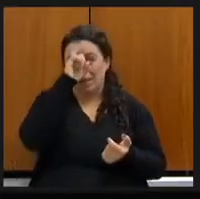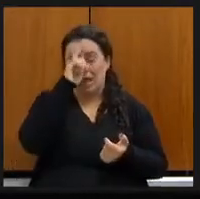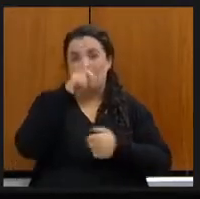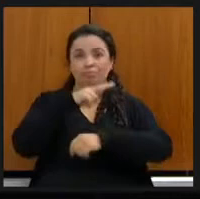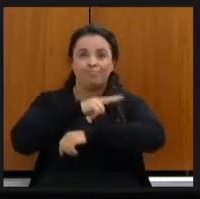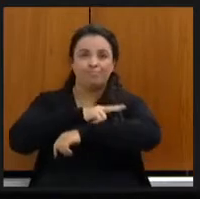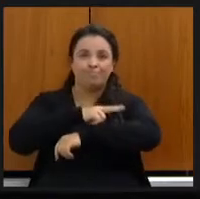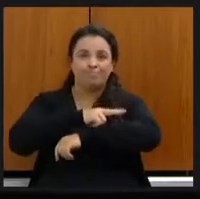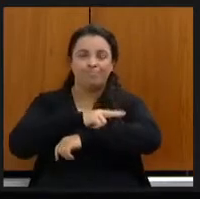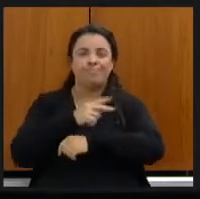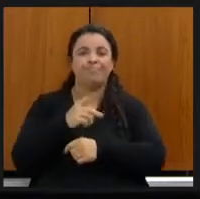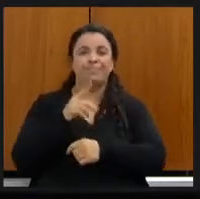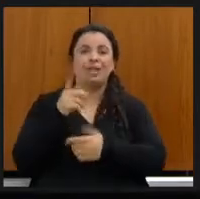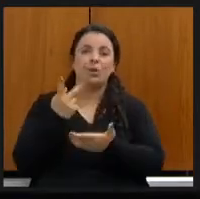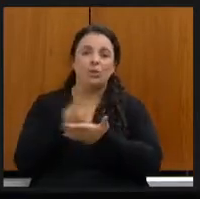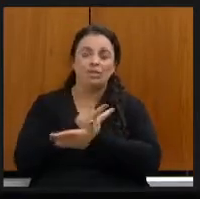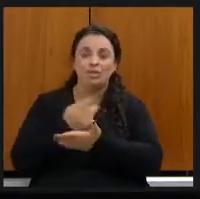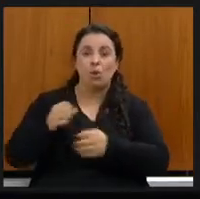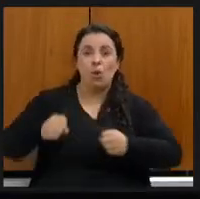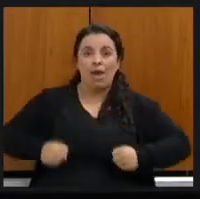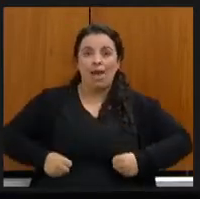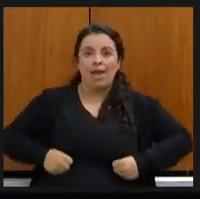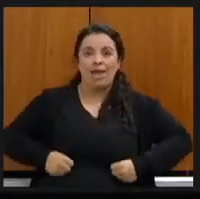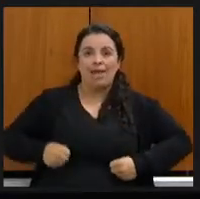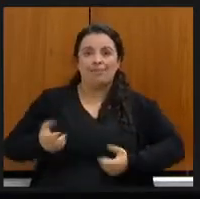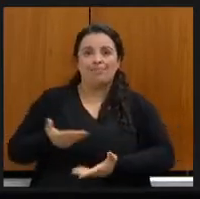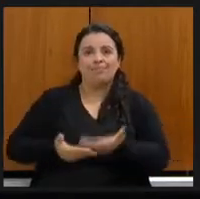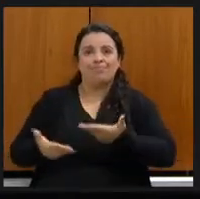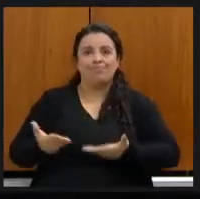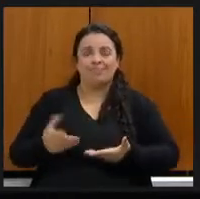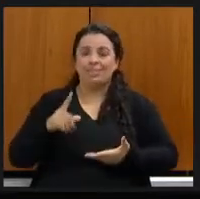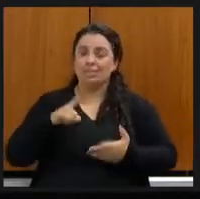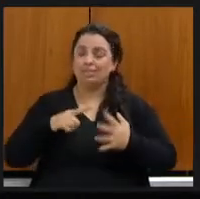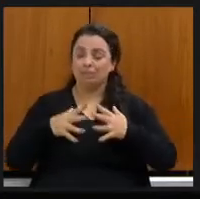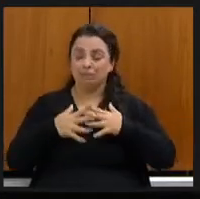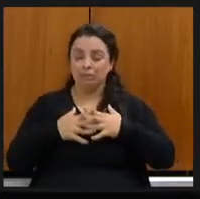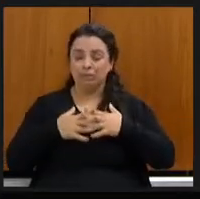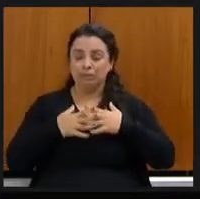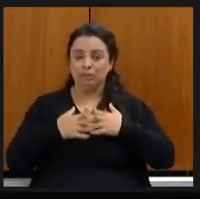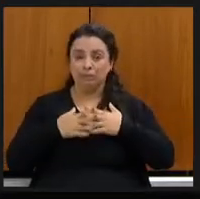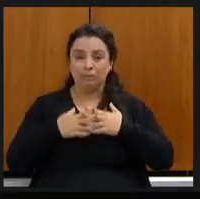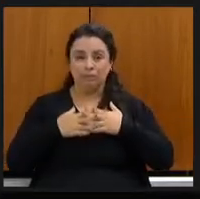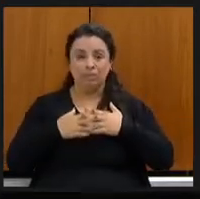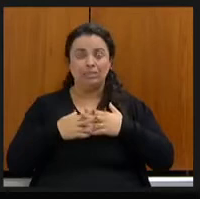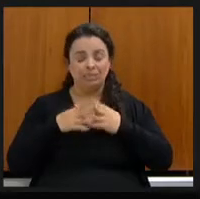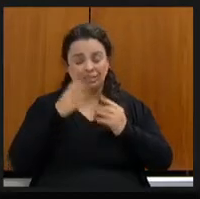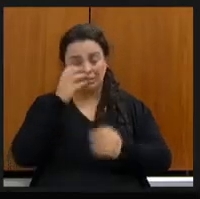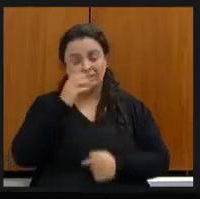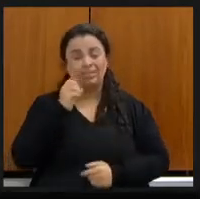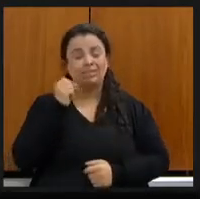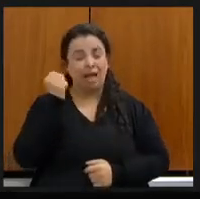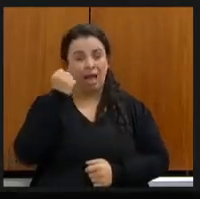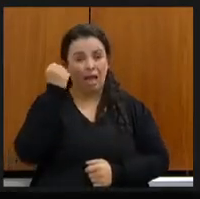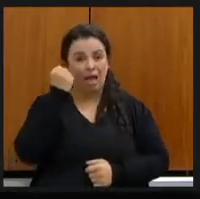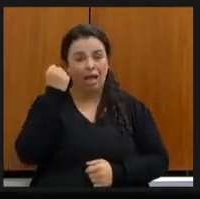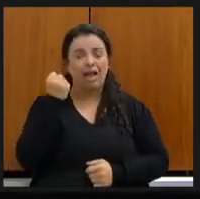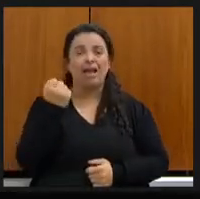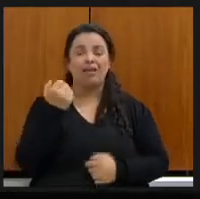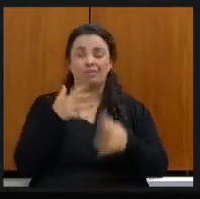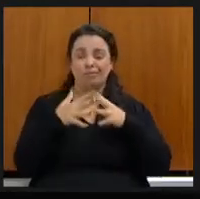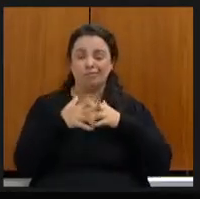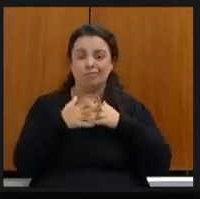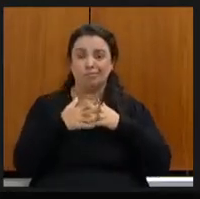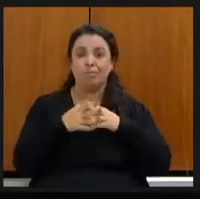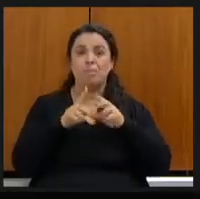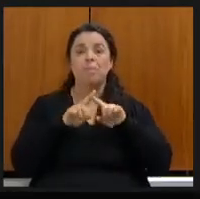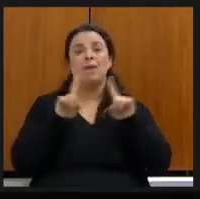eu fiz Um transplante com graves complicações Ah mas eu queria estar aqui